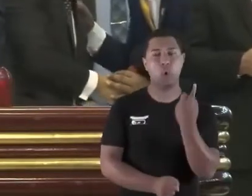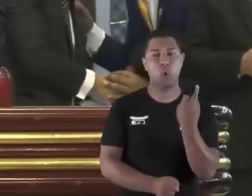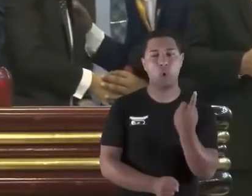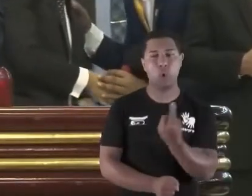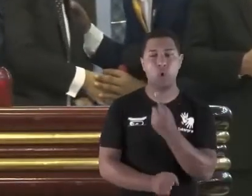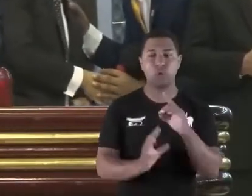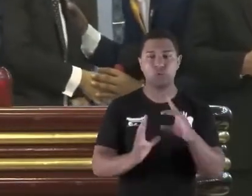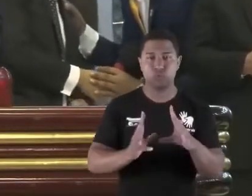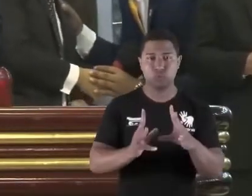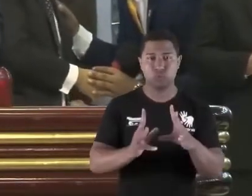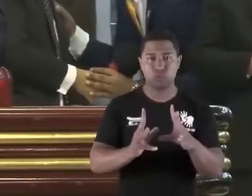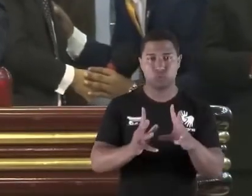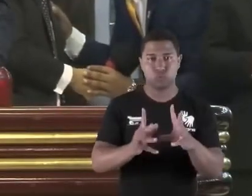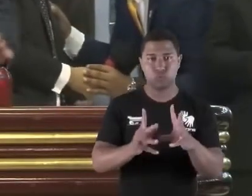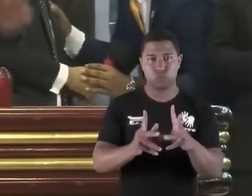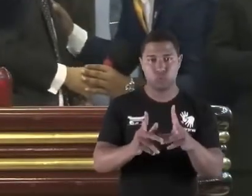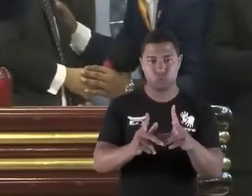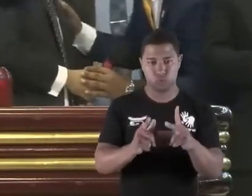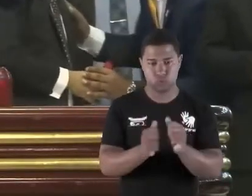todos